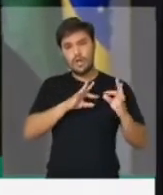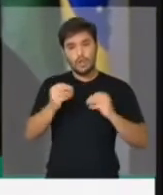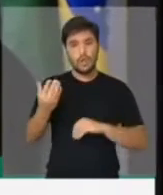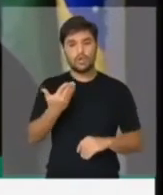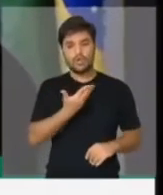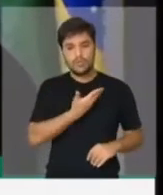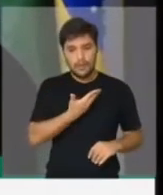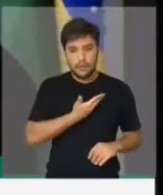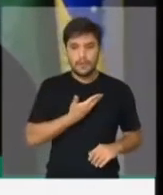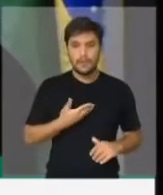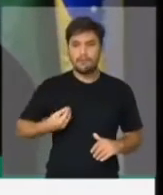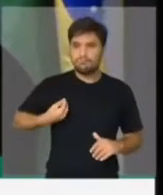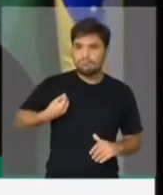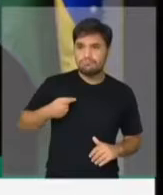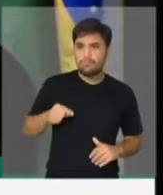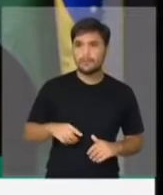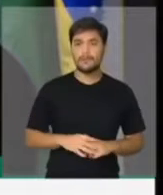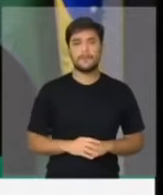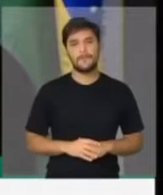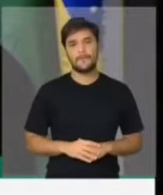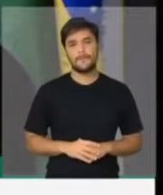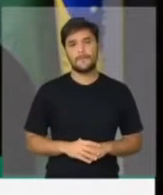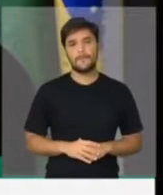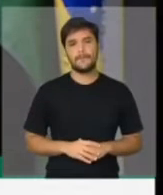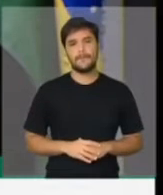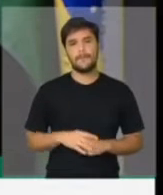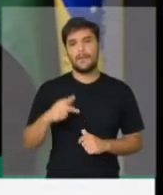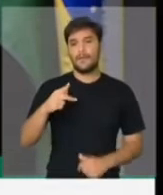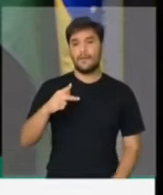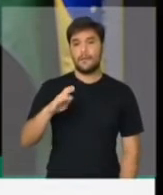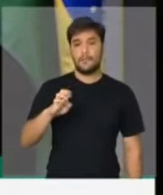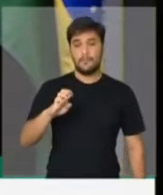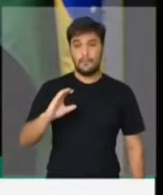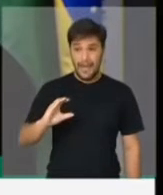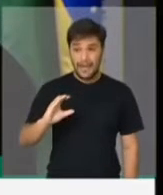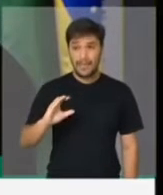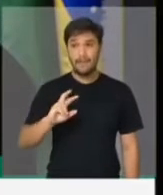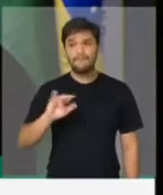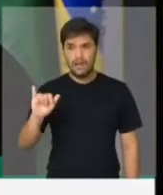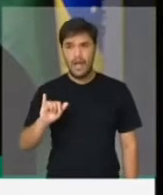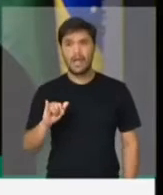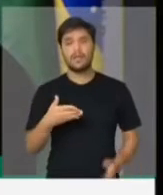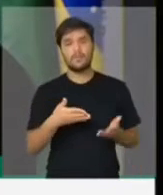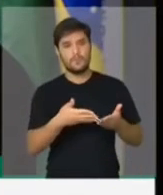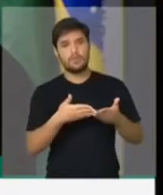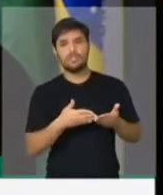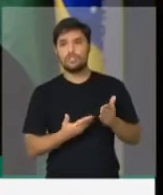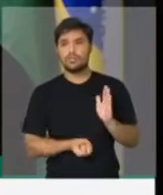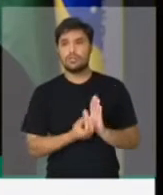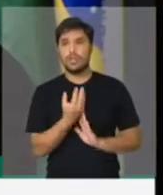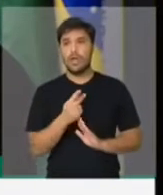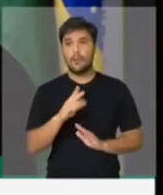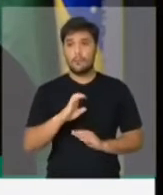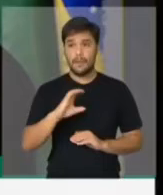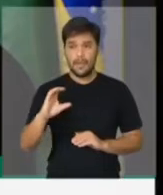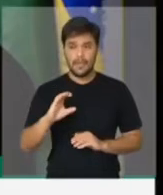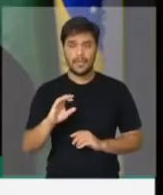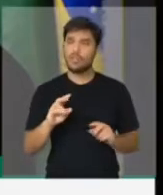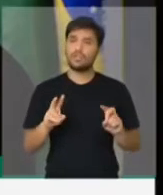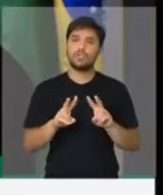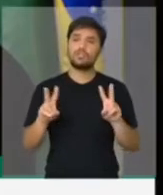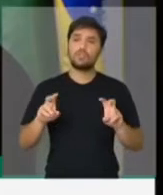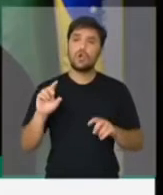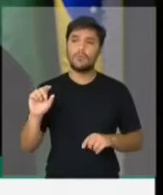que aqui estão, por uma PEC que nós estamos dando entrada, que é uma emenda à Constituição,